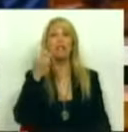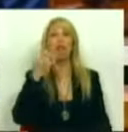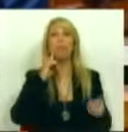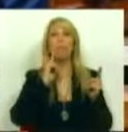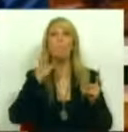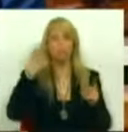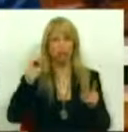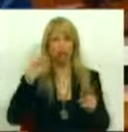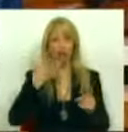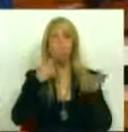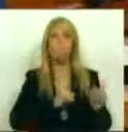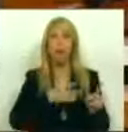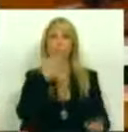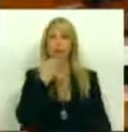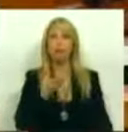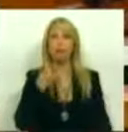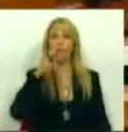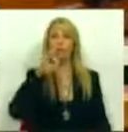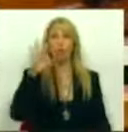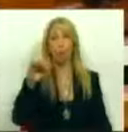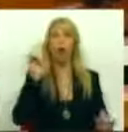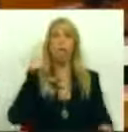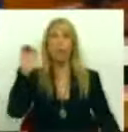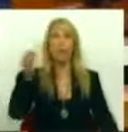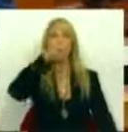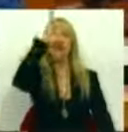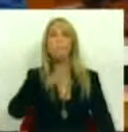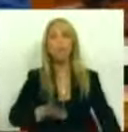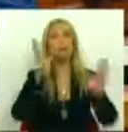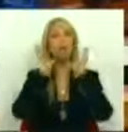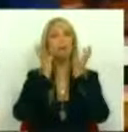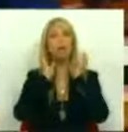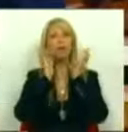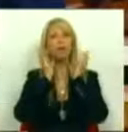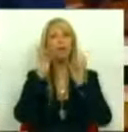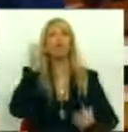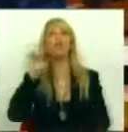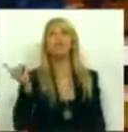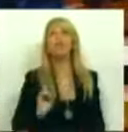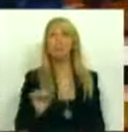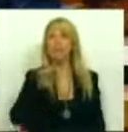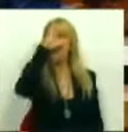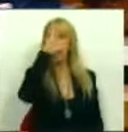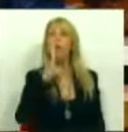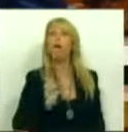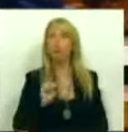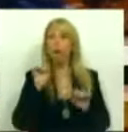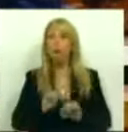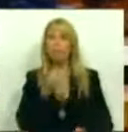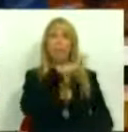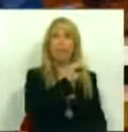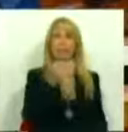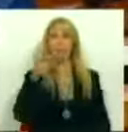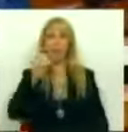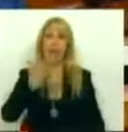de 1984 foi o Primeiro-Ministro. O Primeiro-Ministro Mário Soares, no dia em que o governo